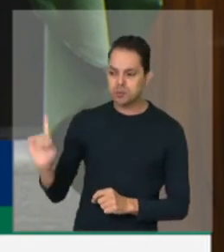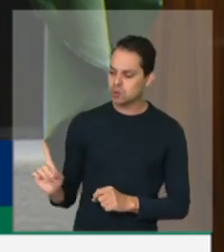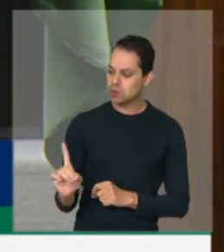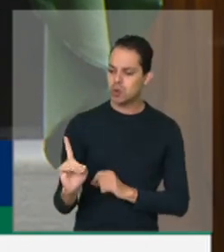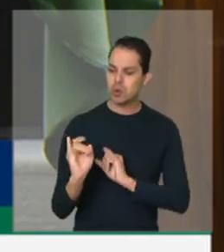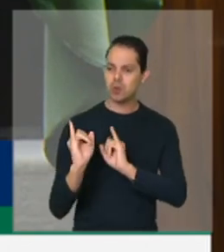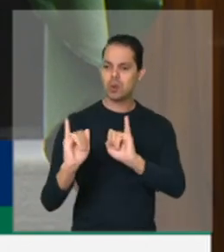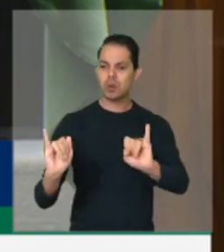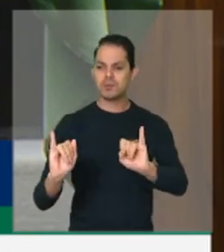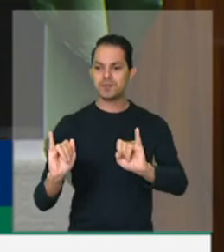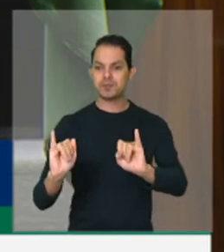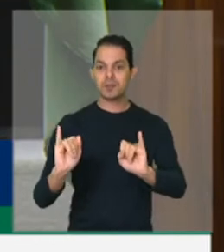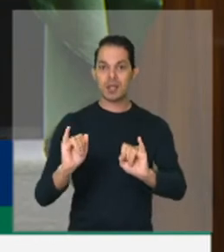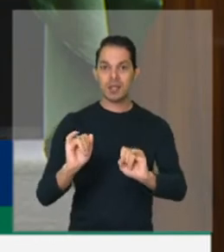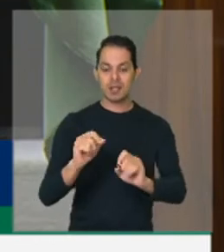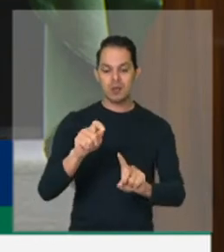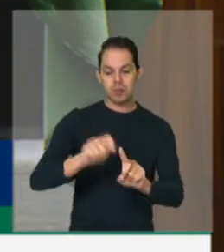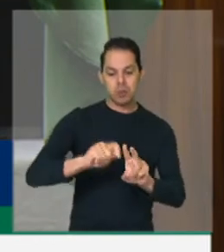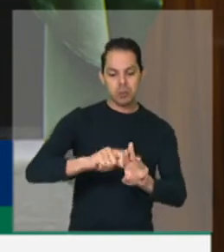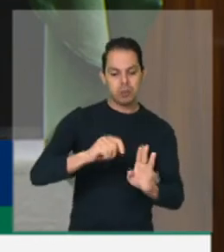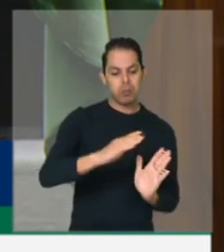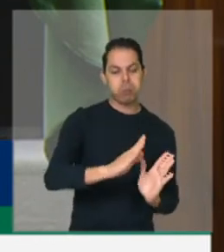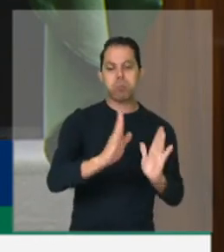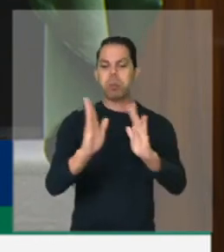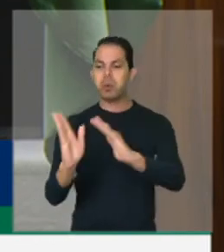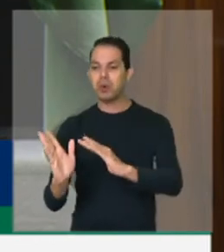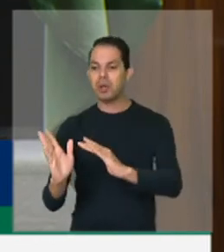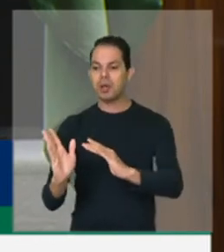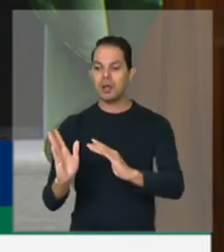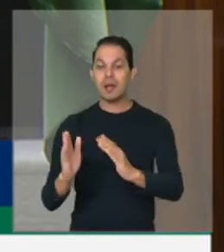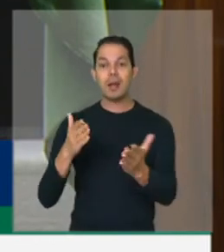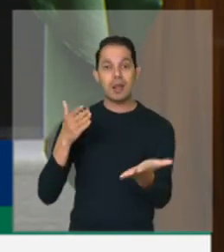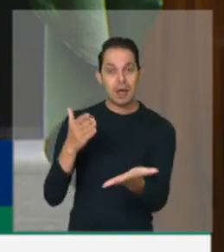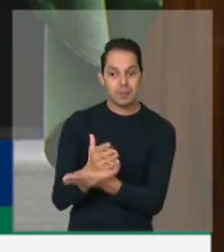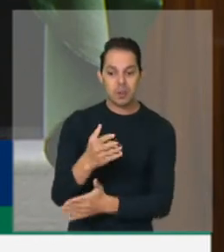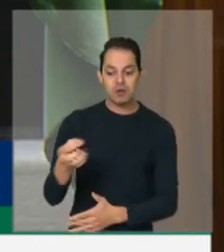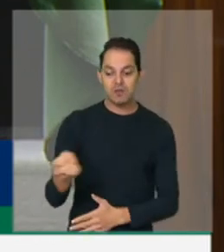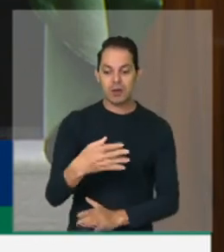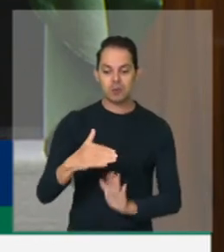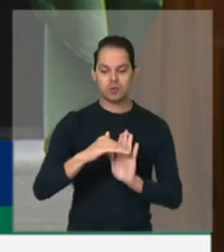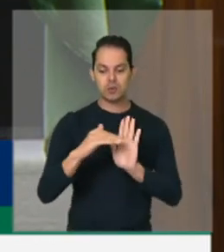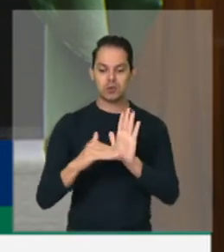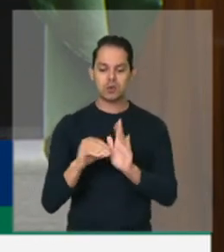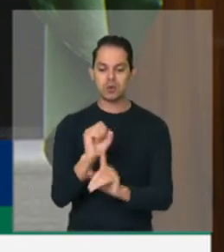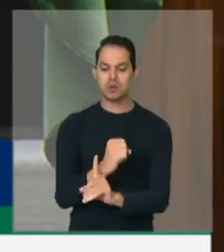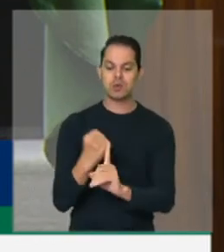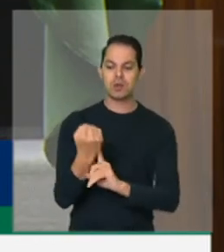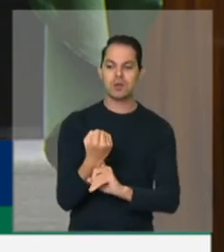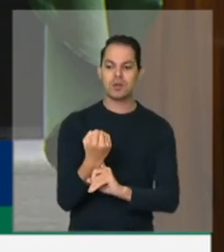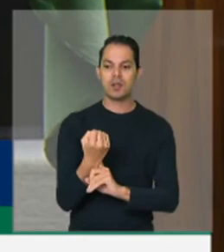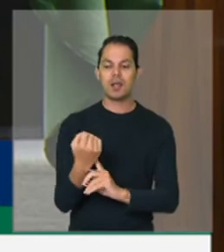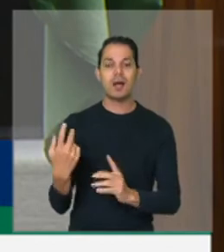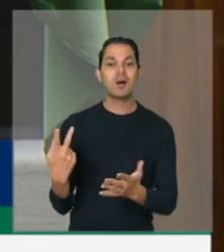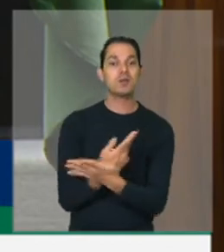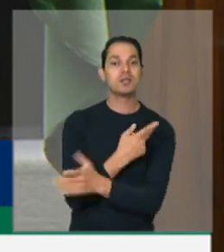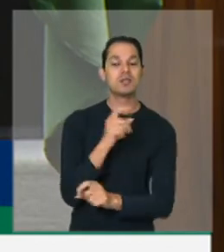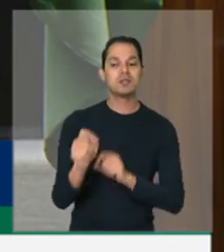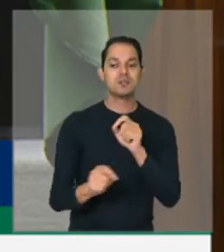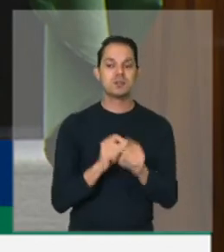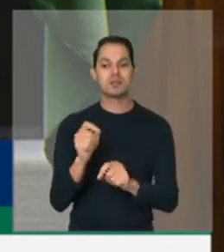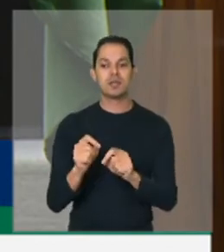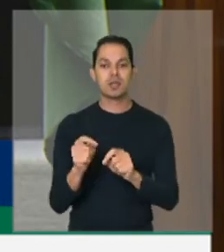da prorrogação dos 3 meses, ele vai aprovar o novo programa social. Aí vai acabar com o